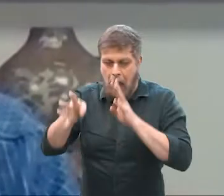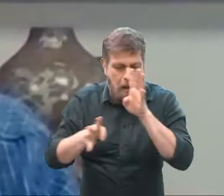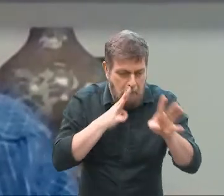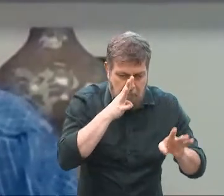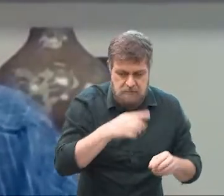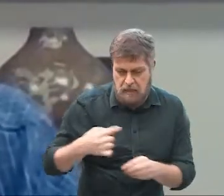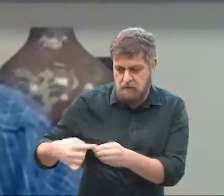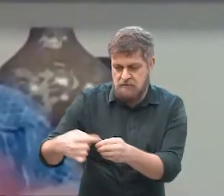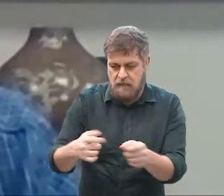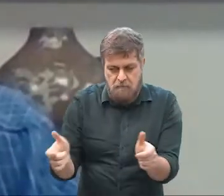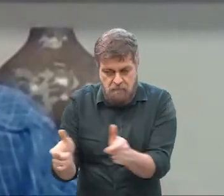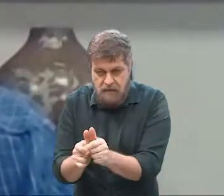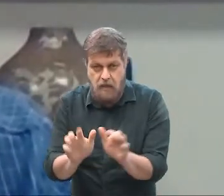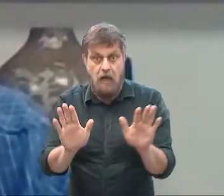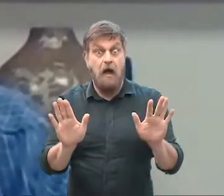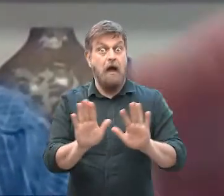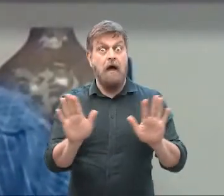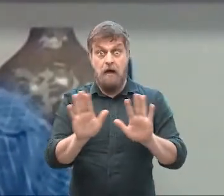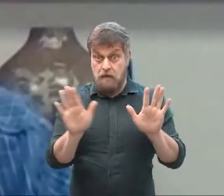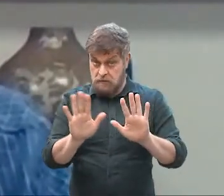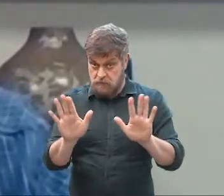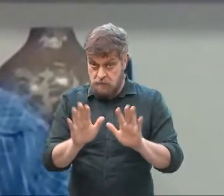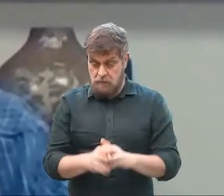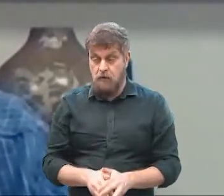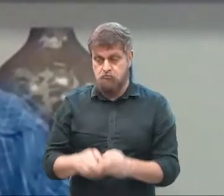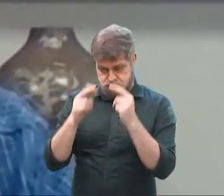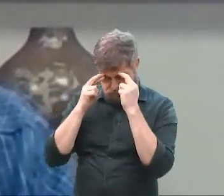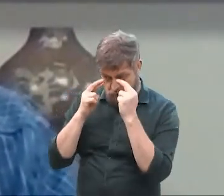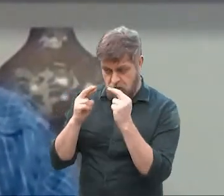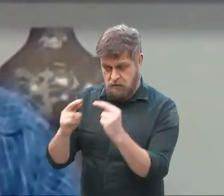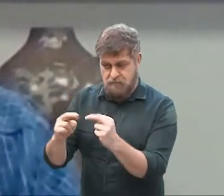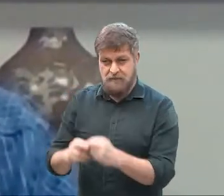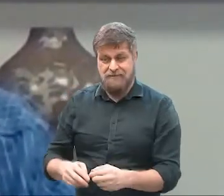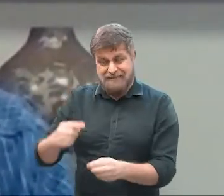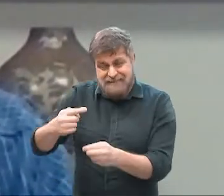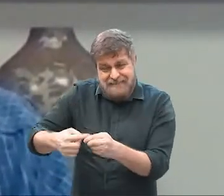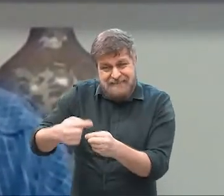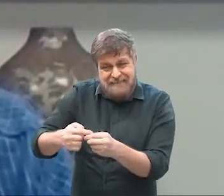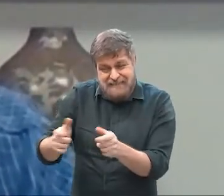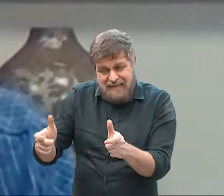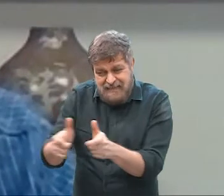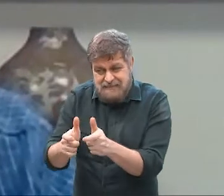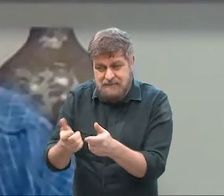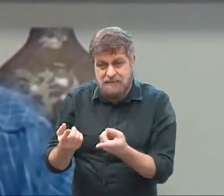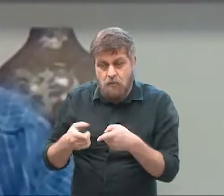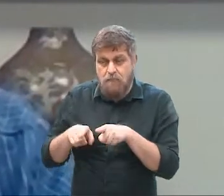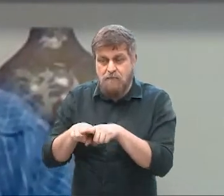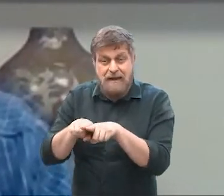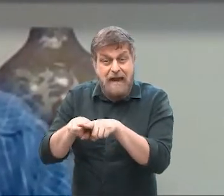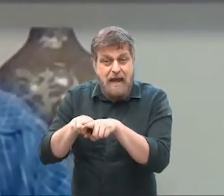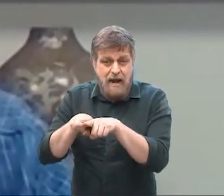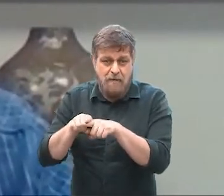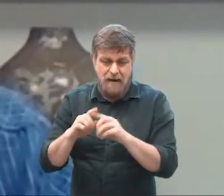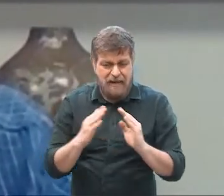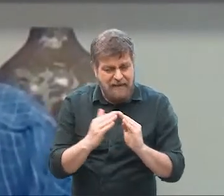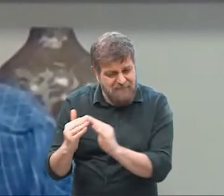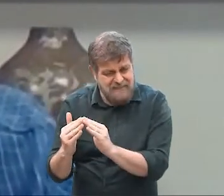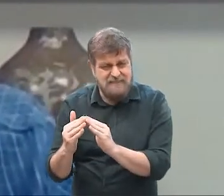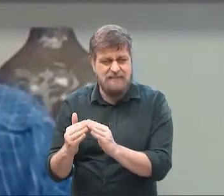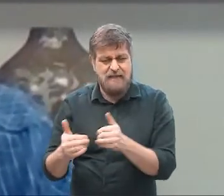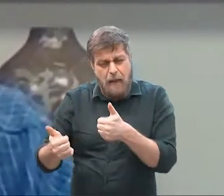repito, sem demérito a estas cidades, que são cidades irmãs de Campinas, são